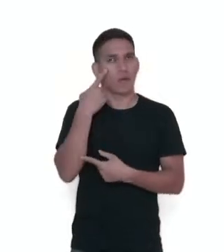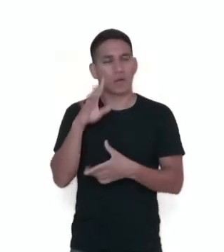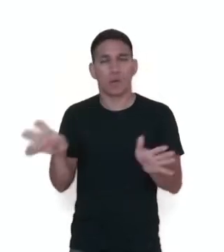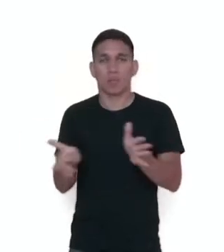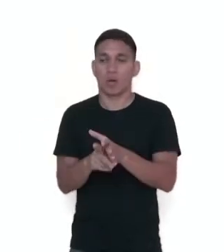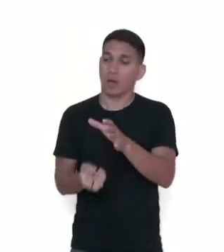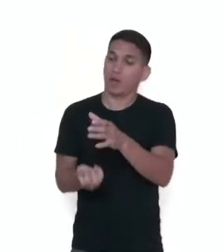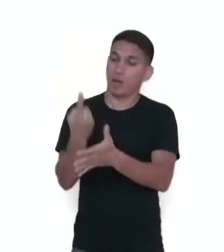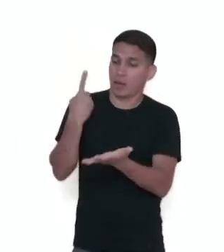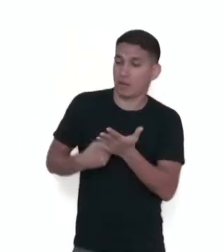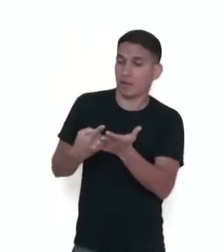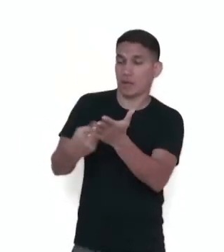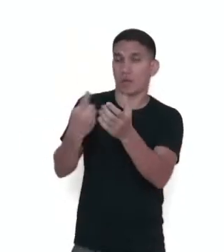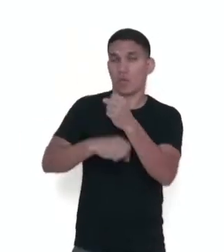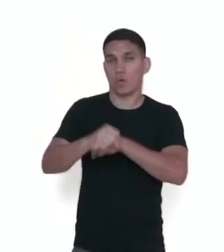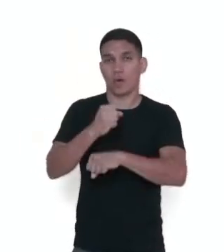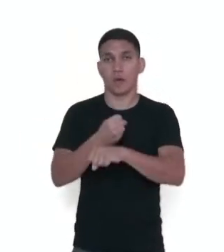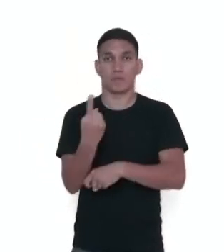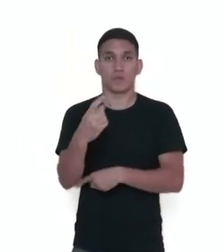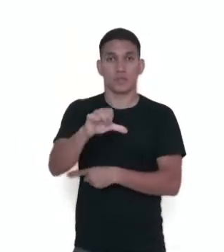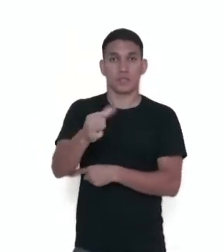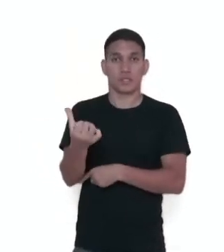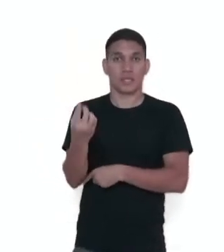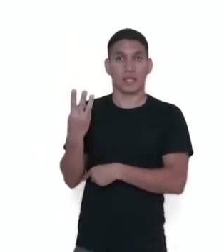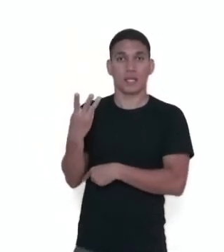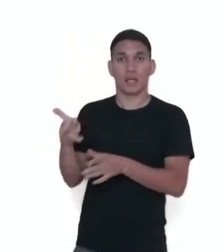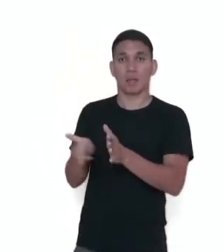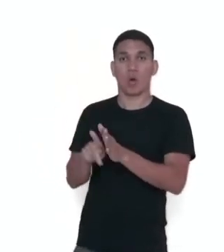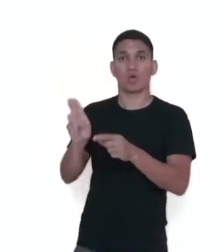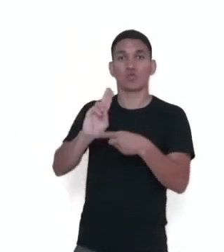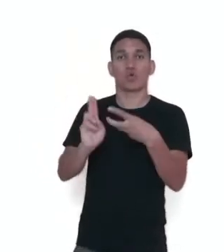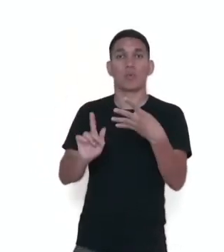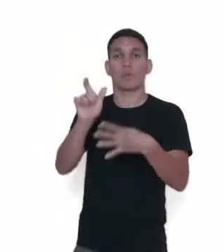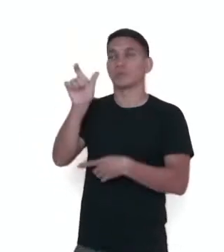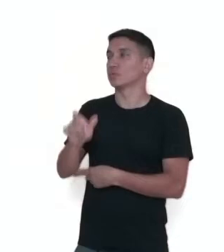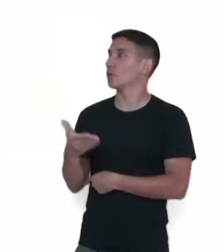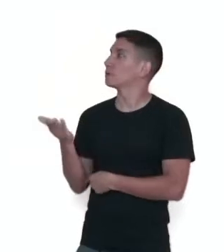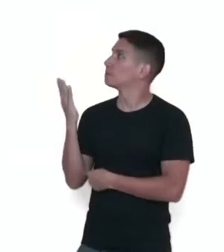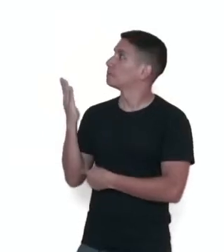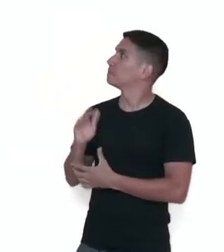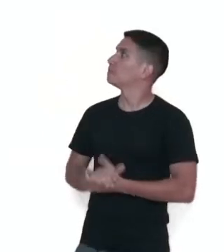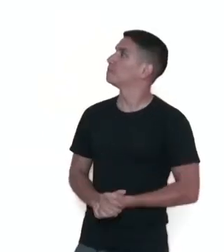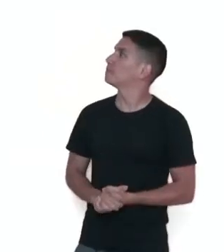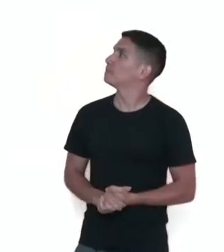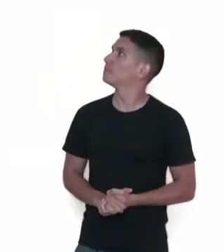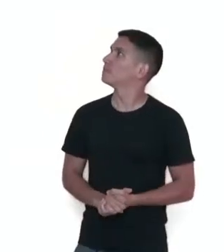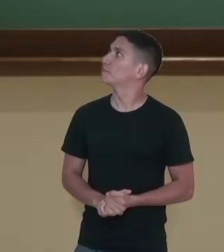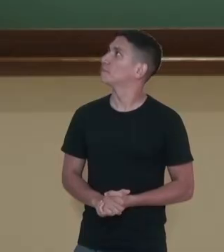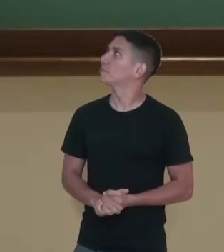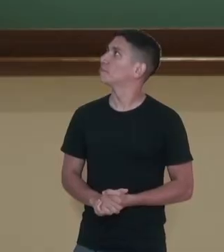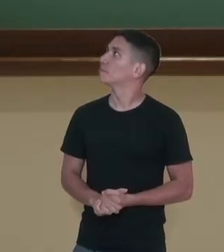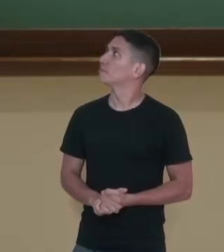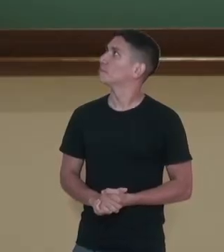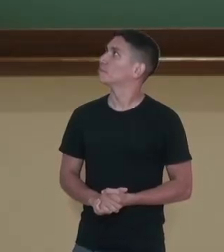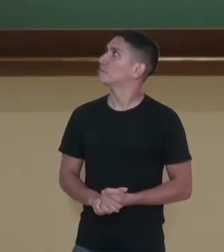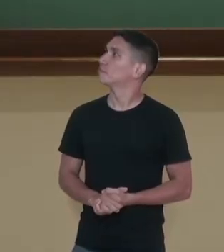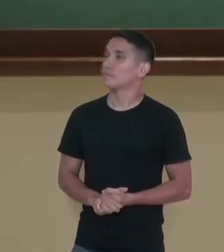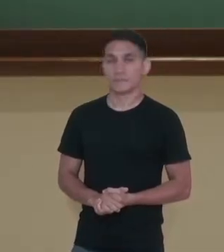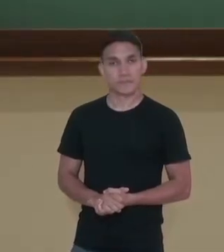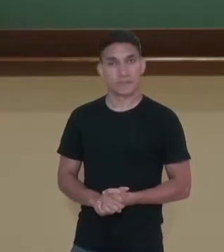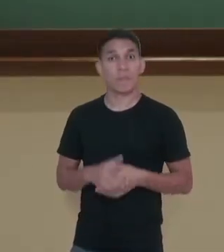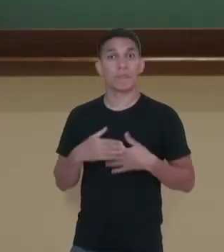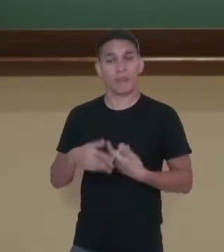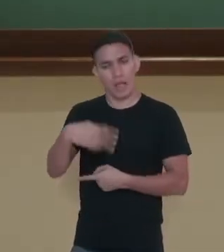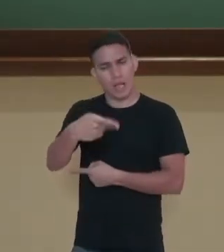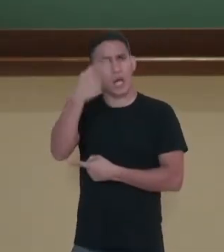em 1963 por Gilberto Mendes, Rogério Duprat e Willy Correia de Oliveira, entre outros. Então o Brasil